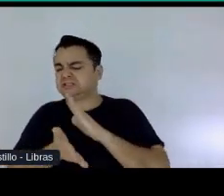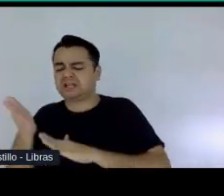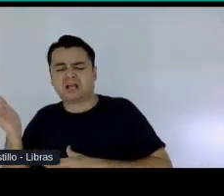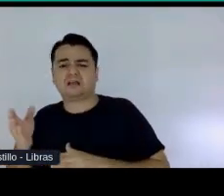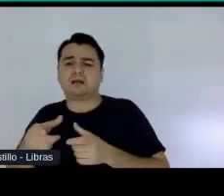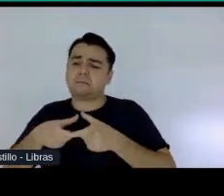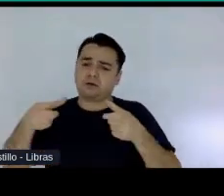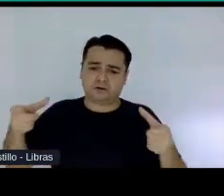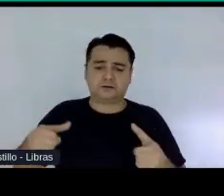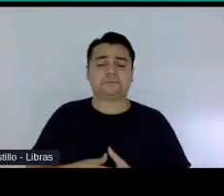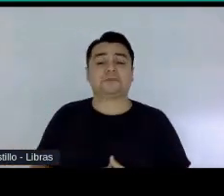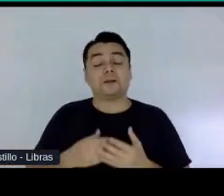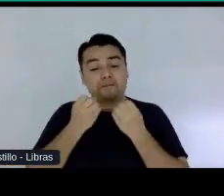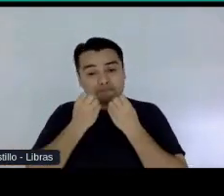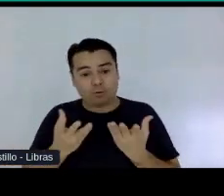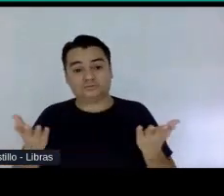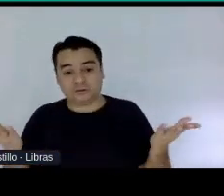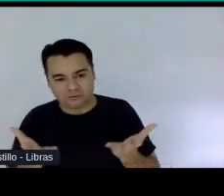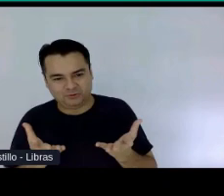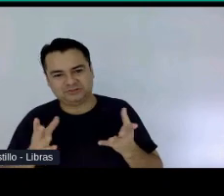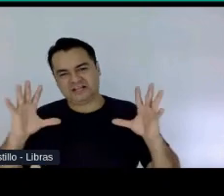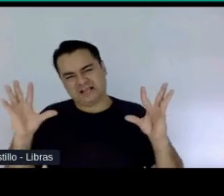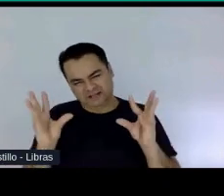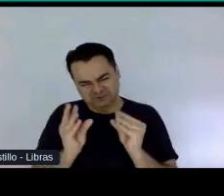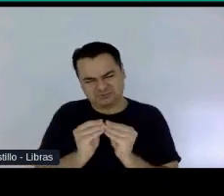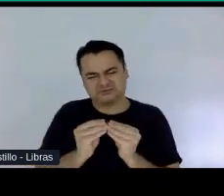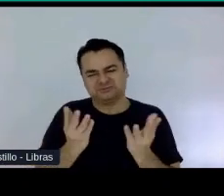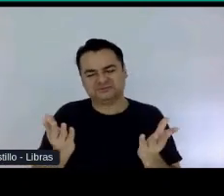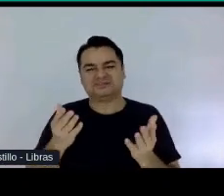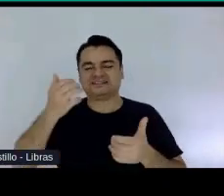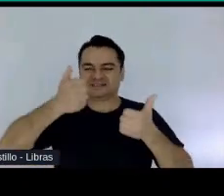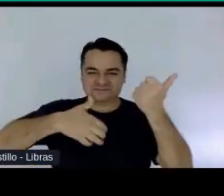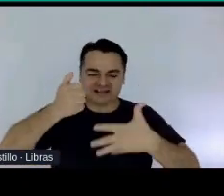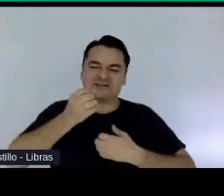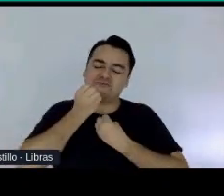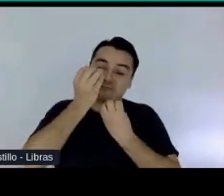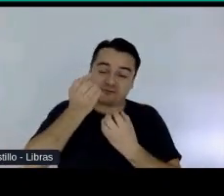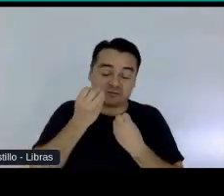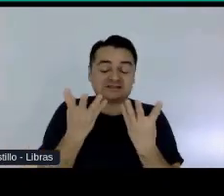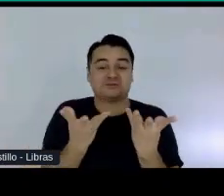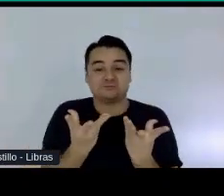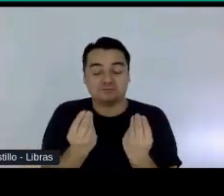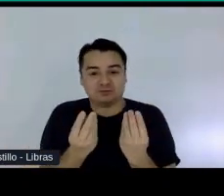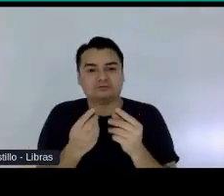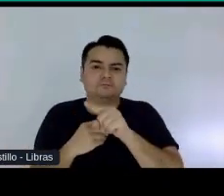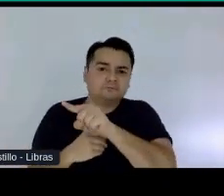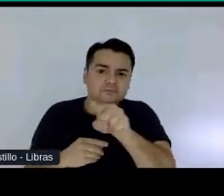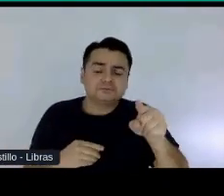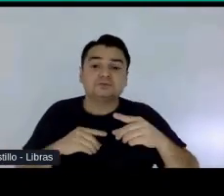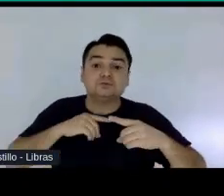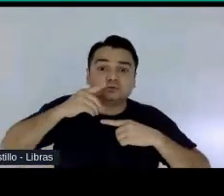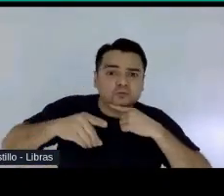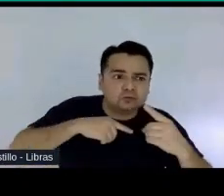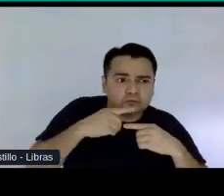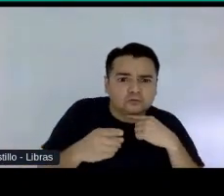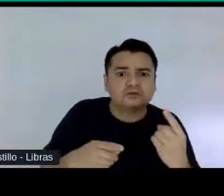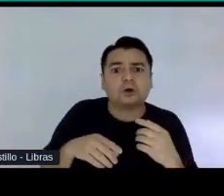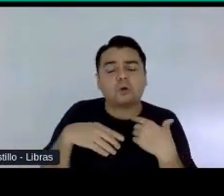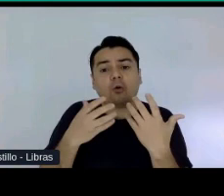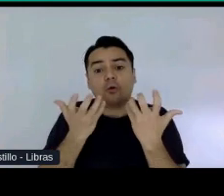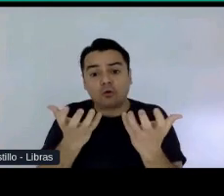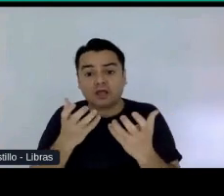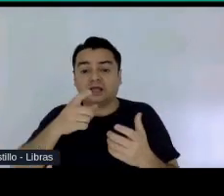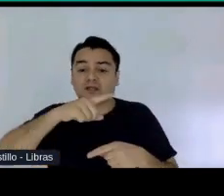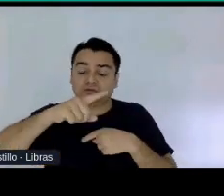Bom, era isso. A gente trouxe aí bastante informação, né? Caso tenha alguma dúvida, caso queira que a gente volte em algum desses